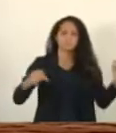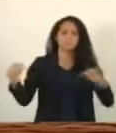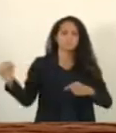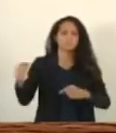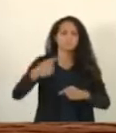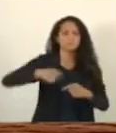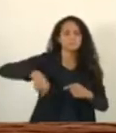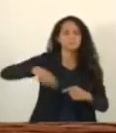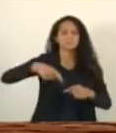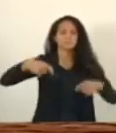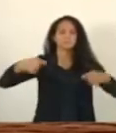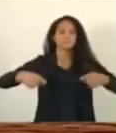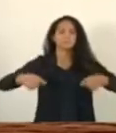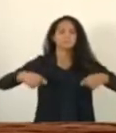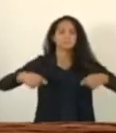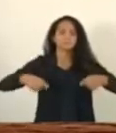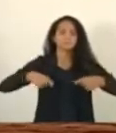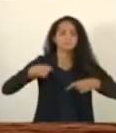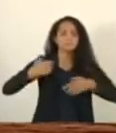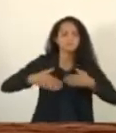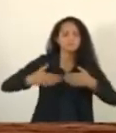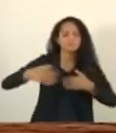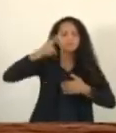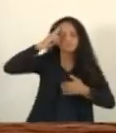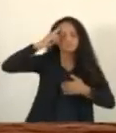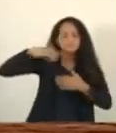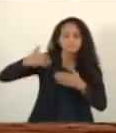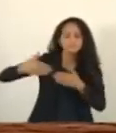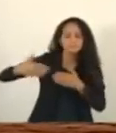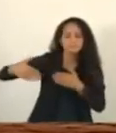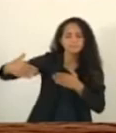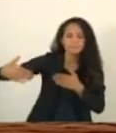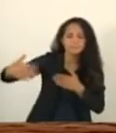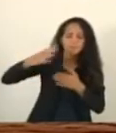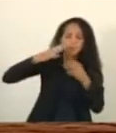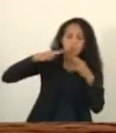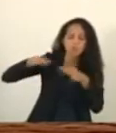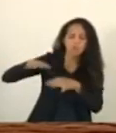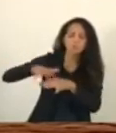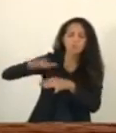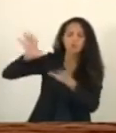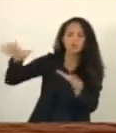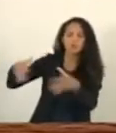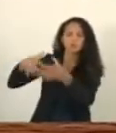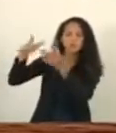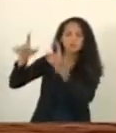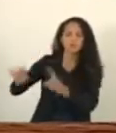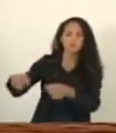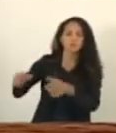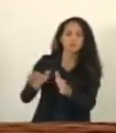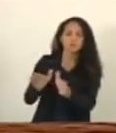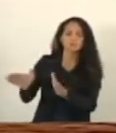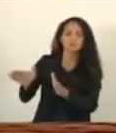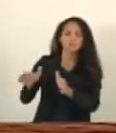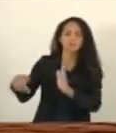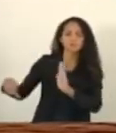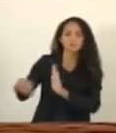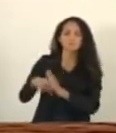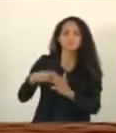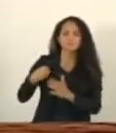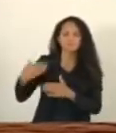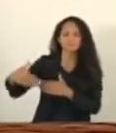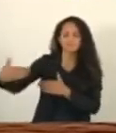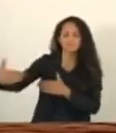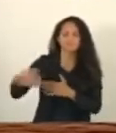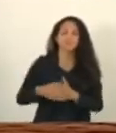nós possamos cada dia mais olhar para esse pessoal que precisa de acessibilidade. A outra